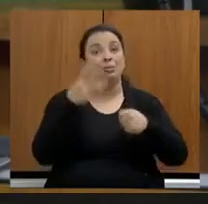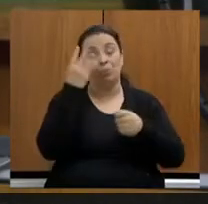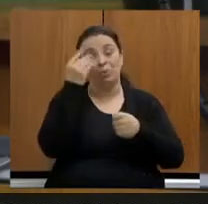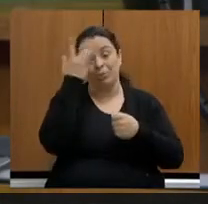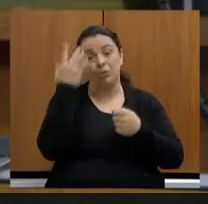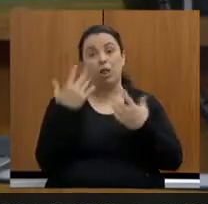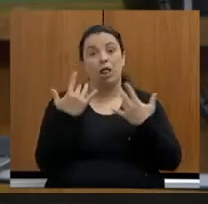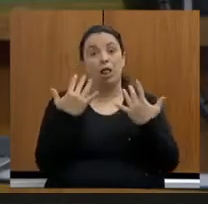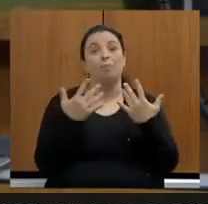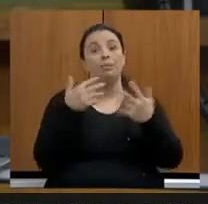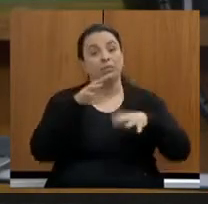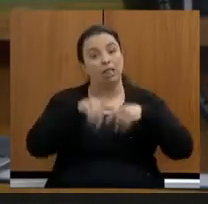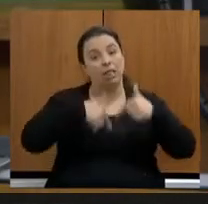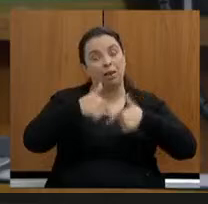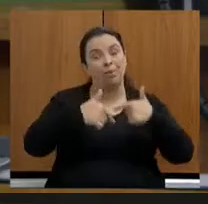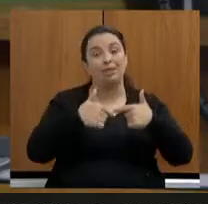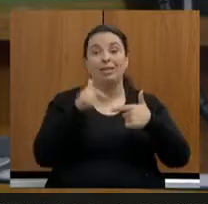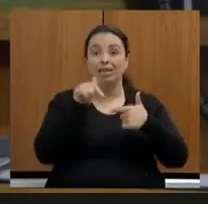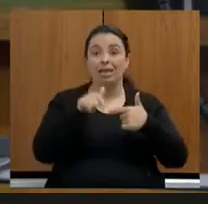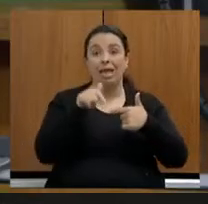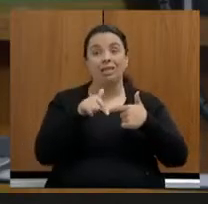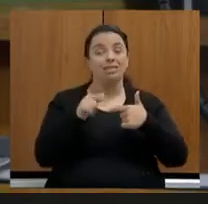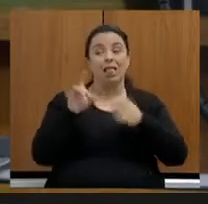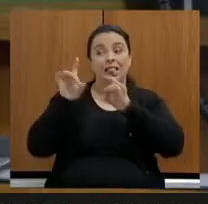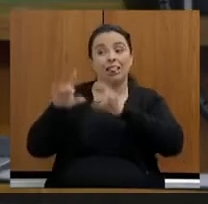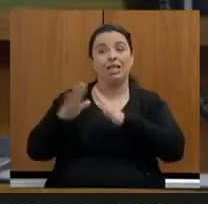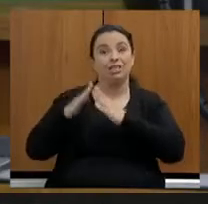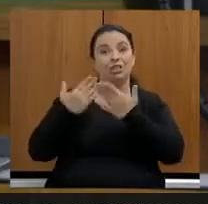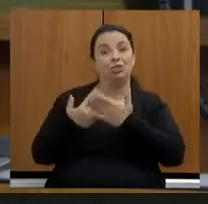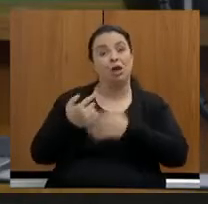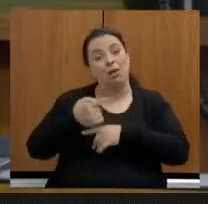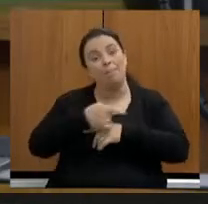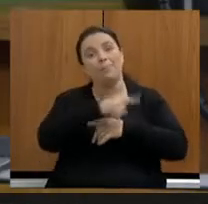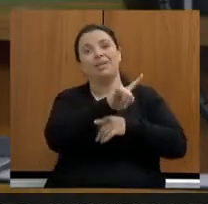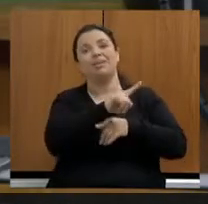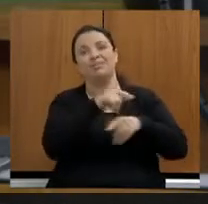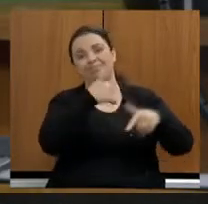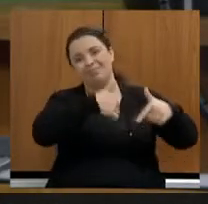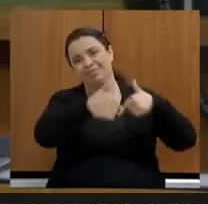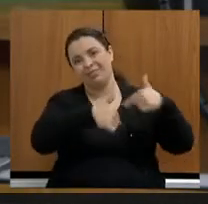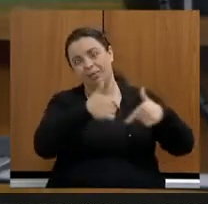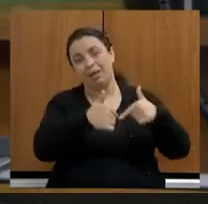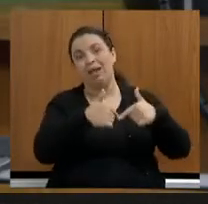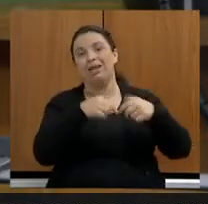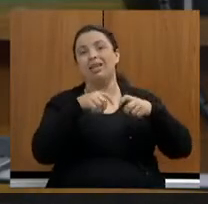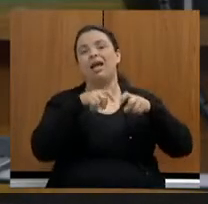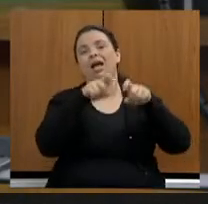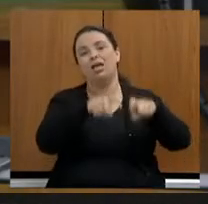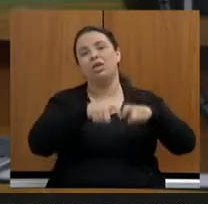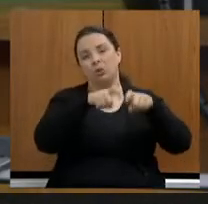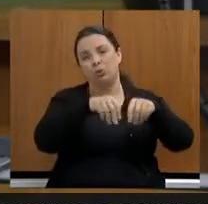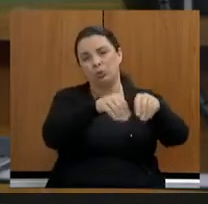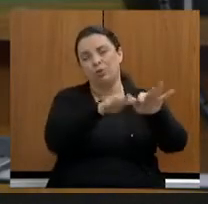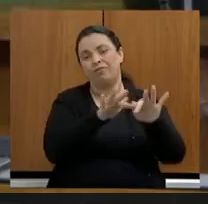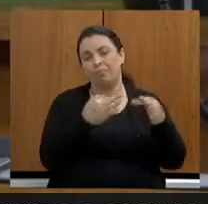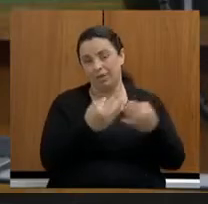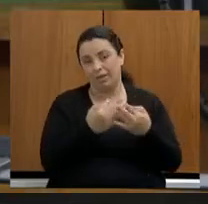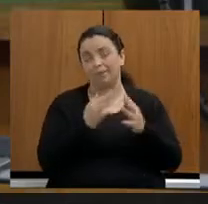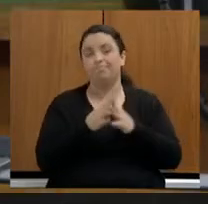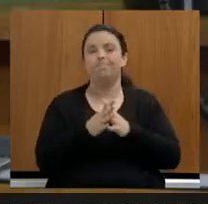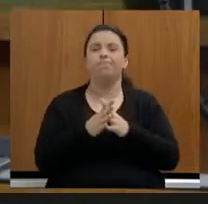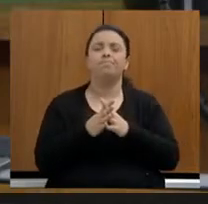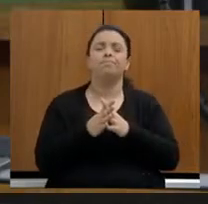vão ajudar na agricultura familiar também secretário queria só mais uma vez aqui a reconhecendo